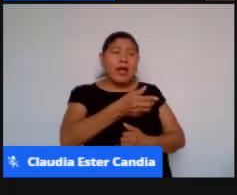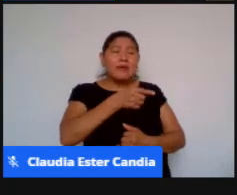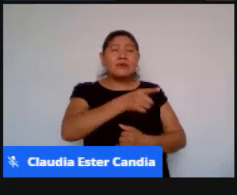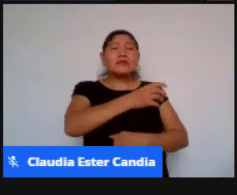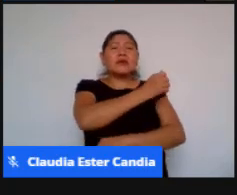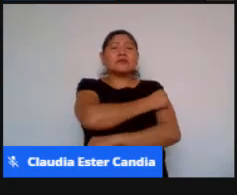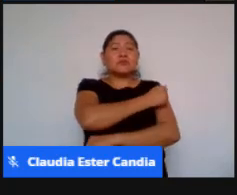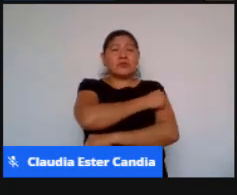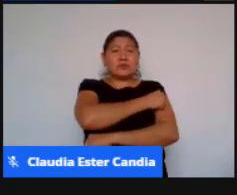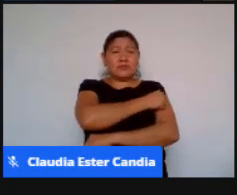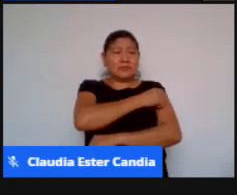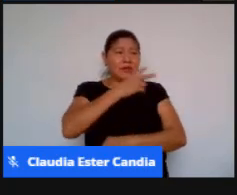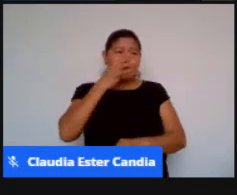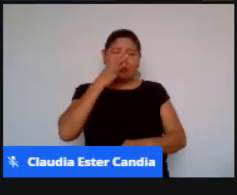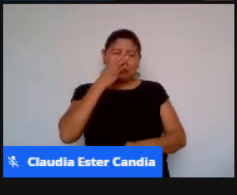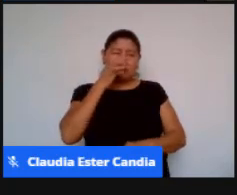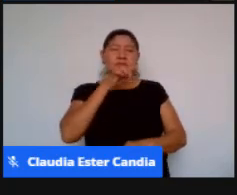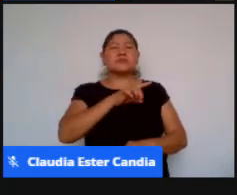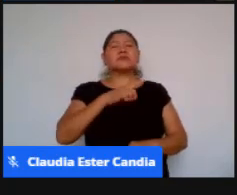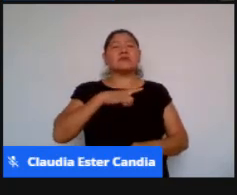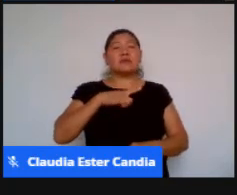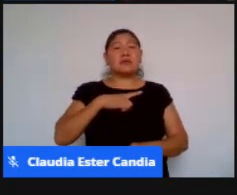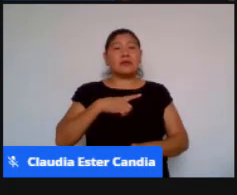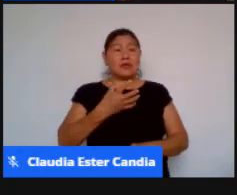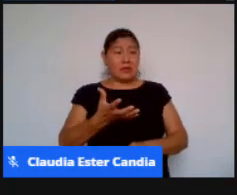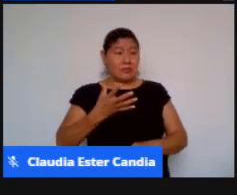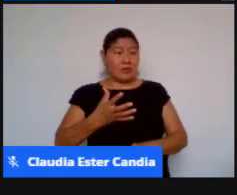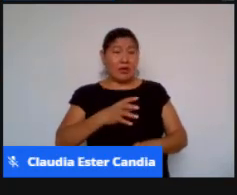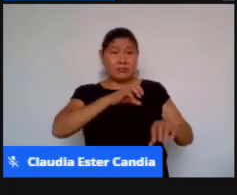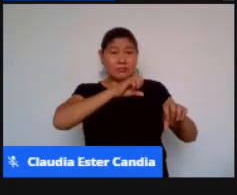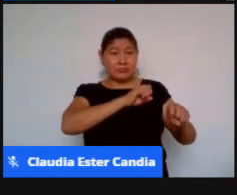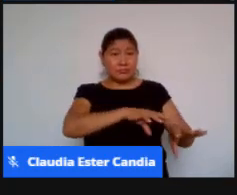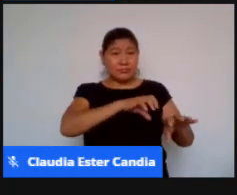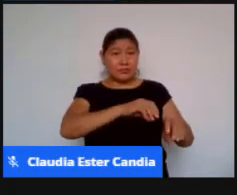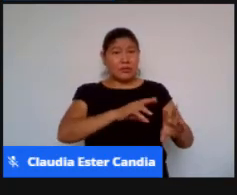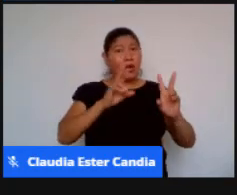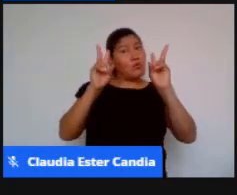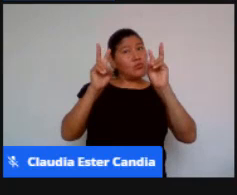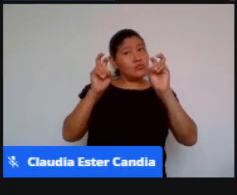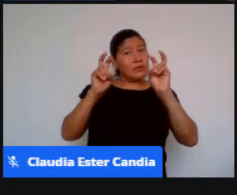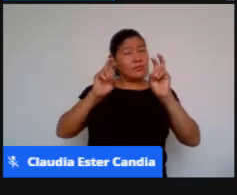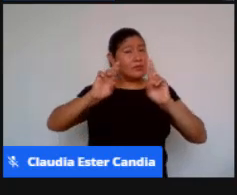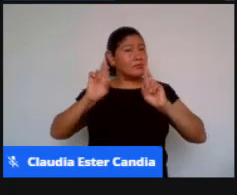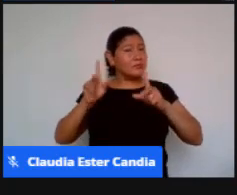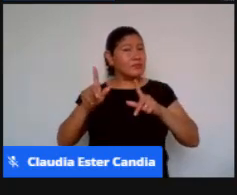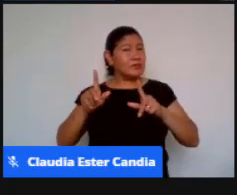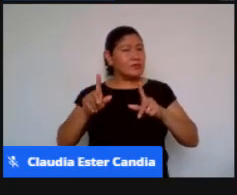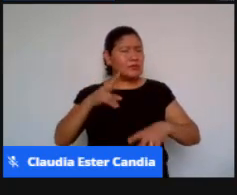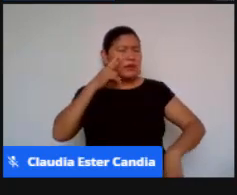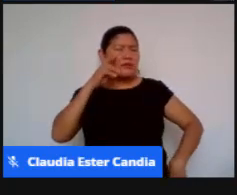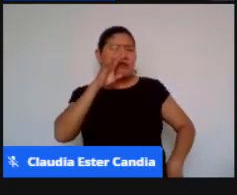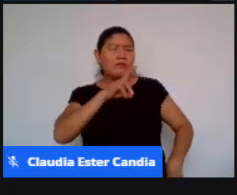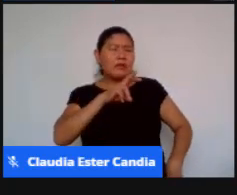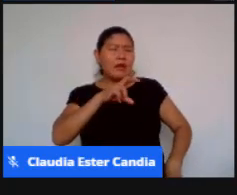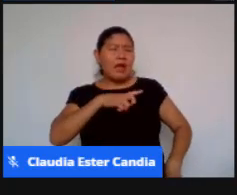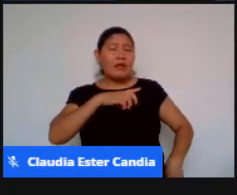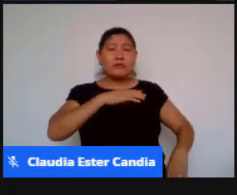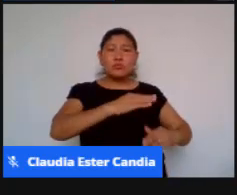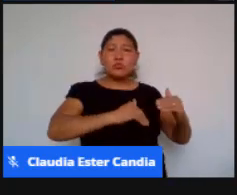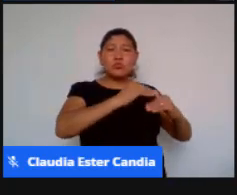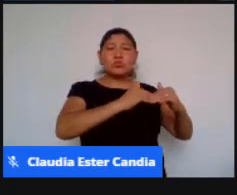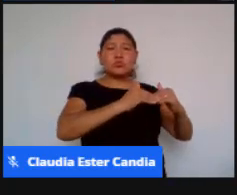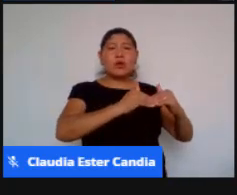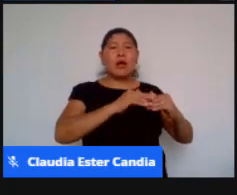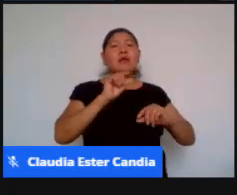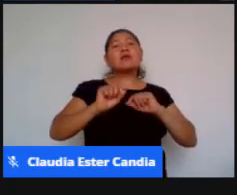esse estudante tem. Então, assim, se eu quero ensinar determinado assunto, né, para que ele consiga isso, o